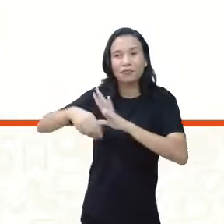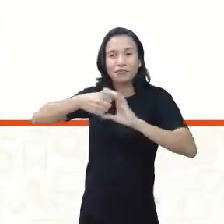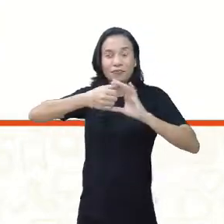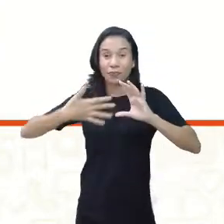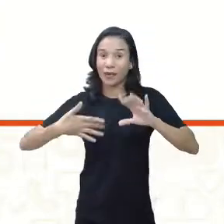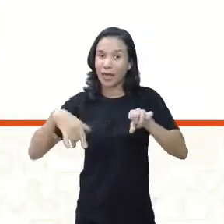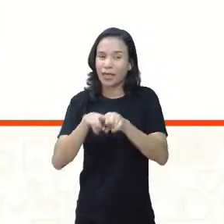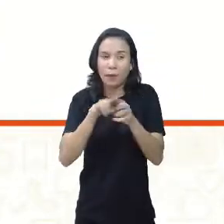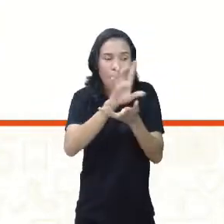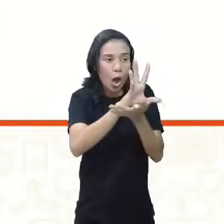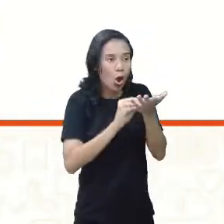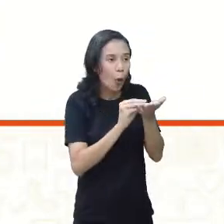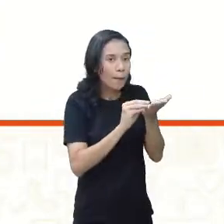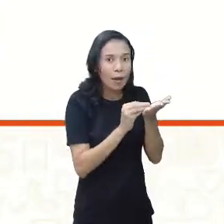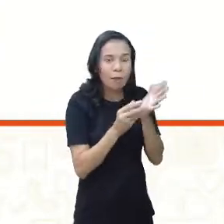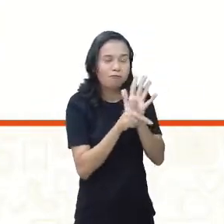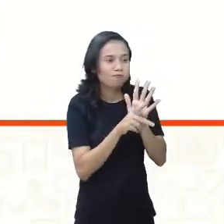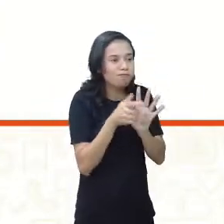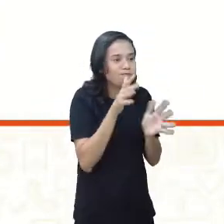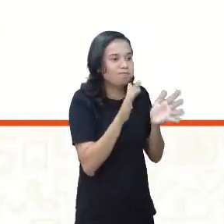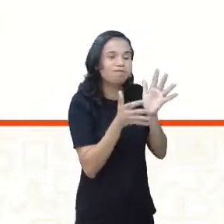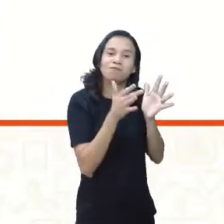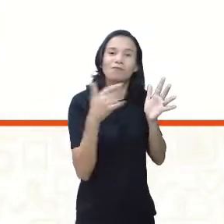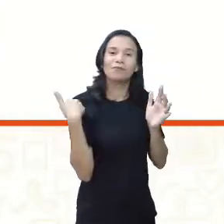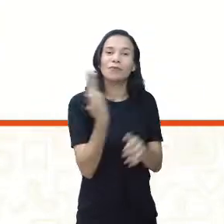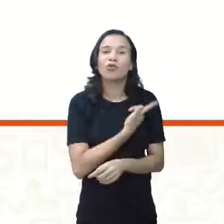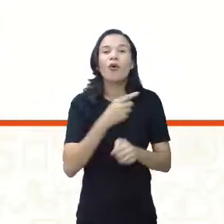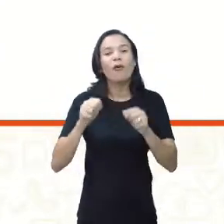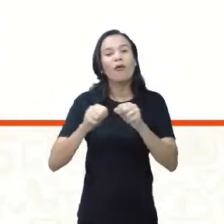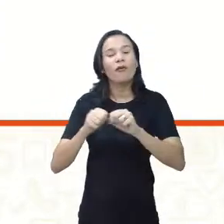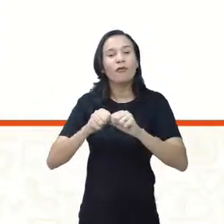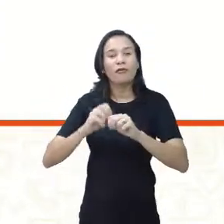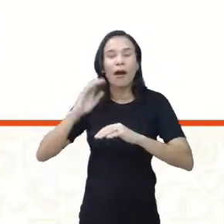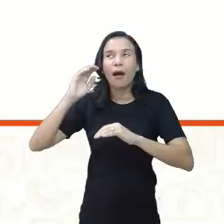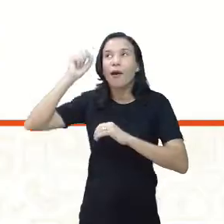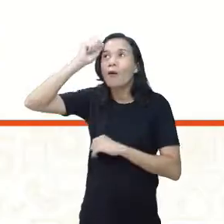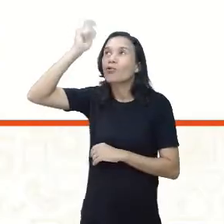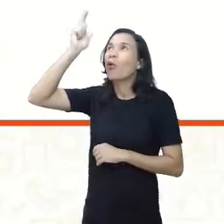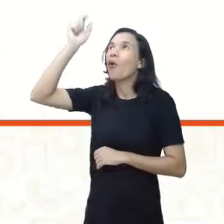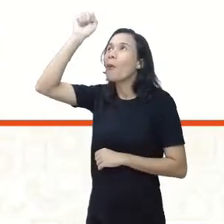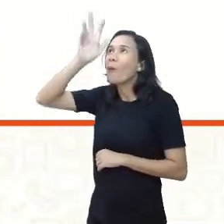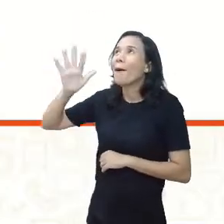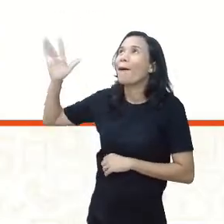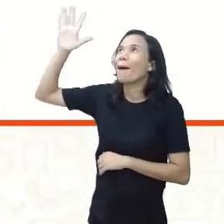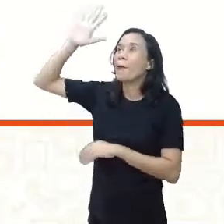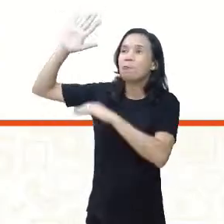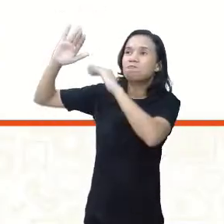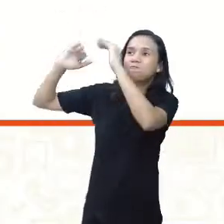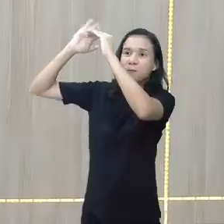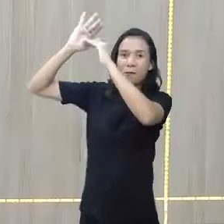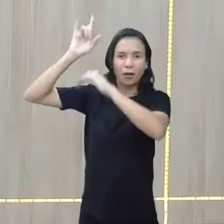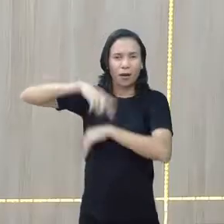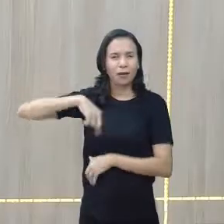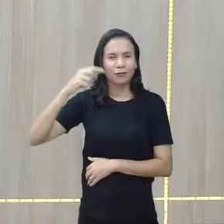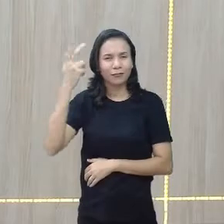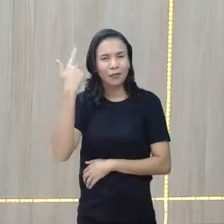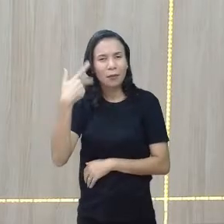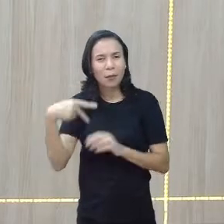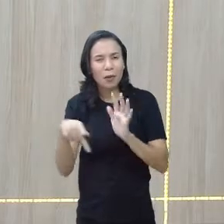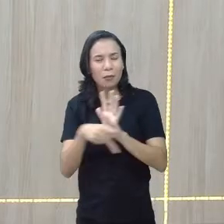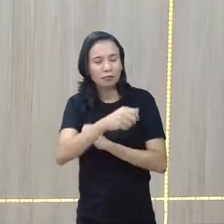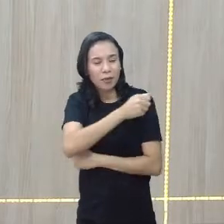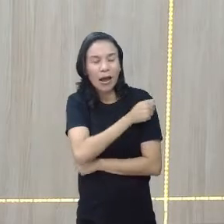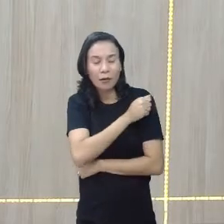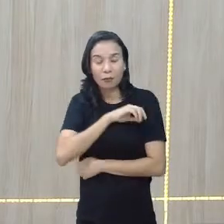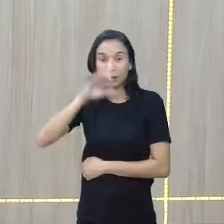com imitação, a gente está propiciando o desenvolvimento da imaginação desse estudante. É muito comum que os estudantes